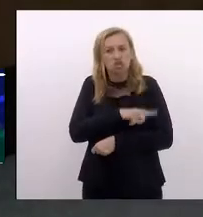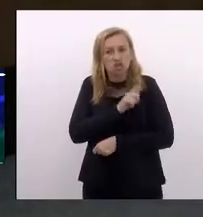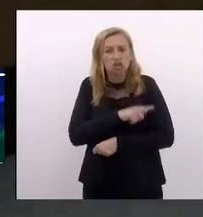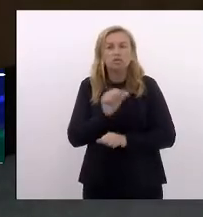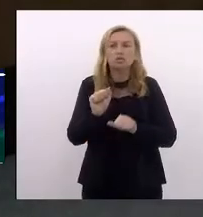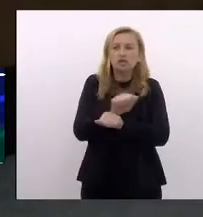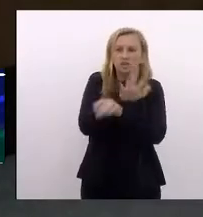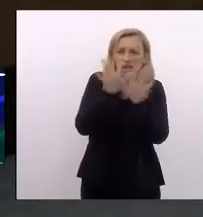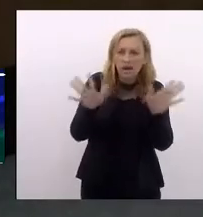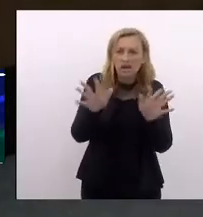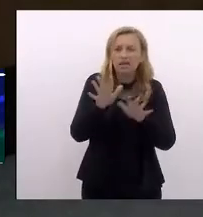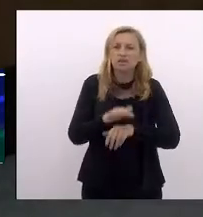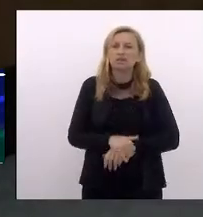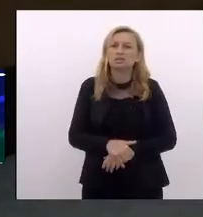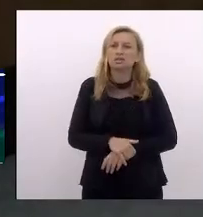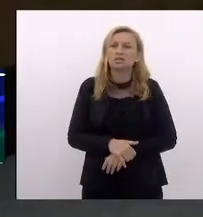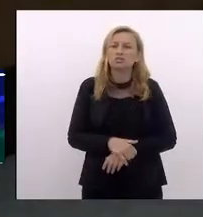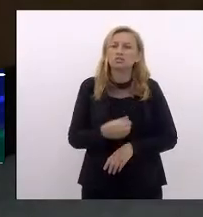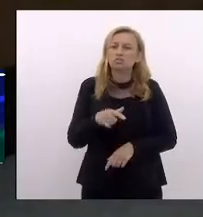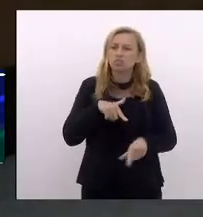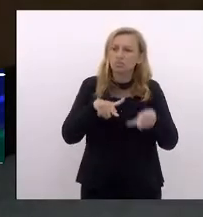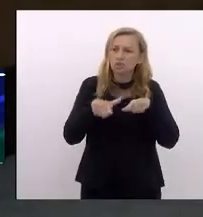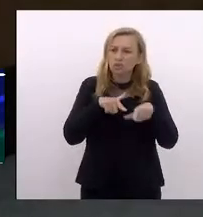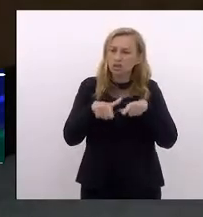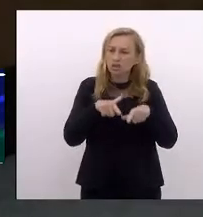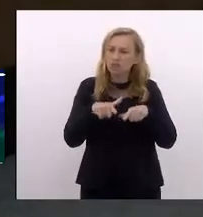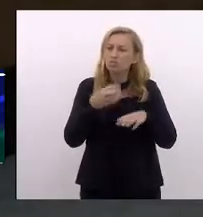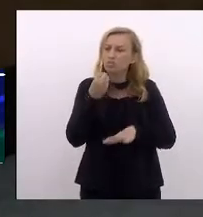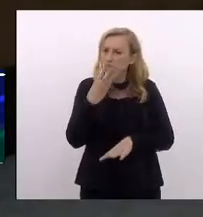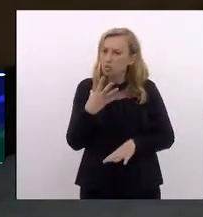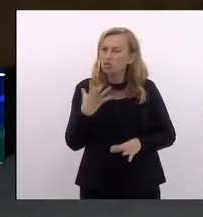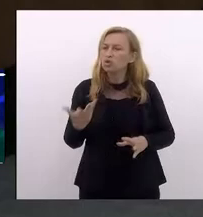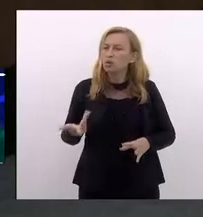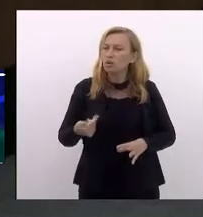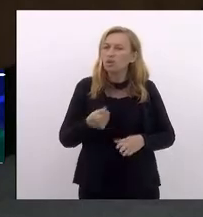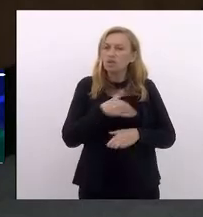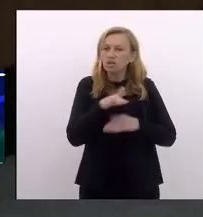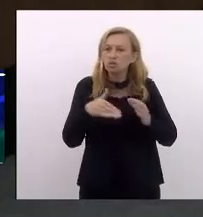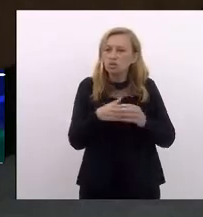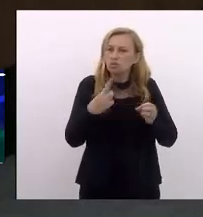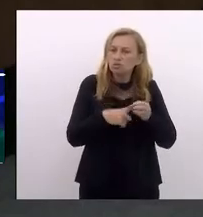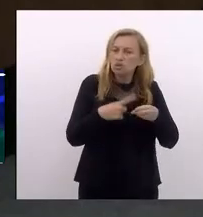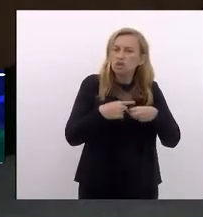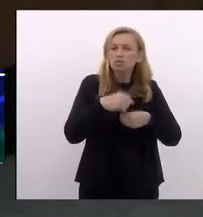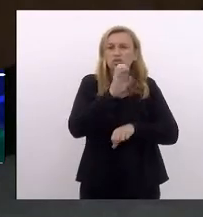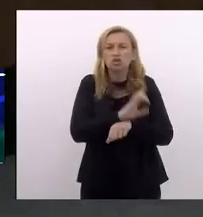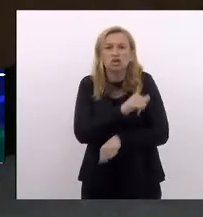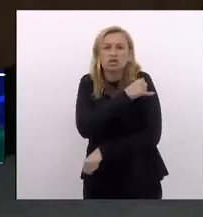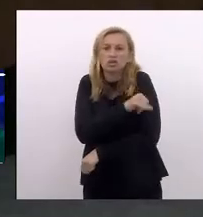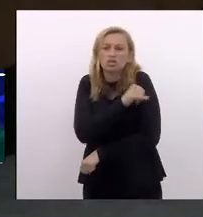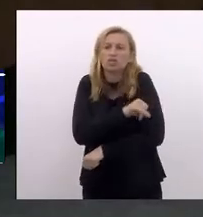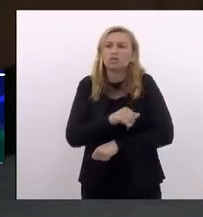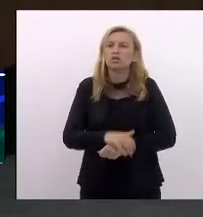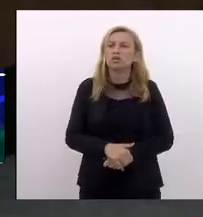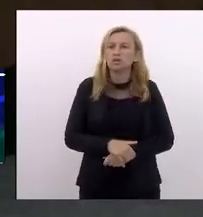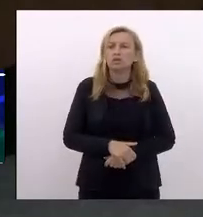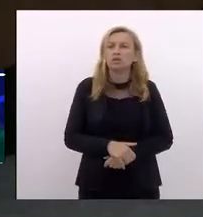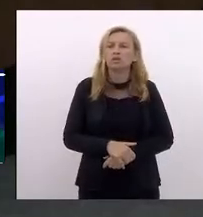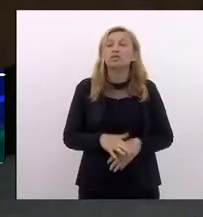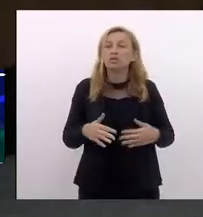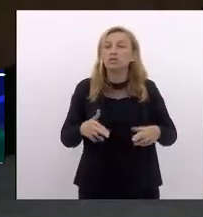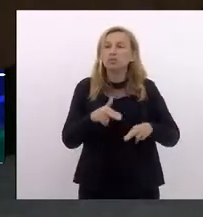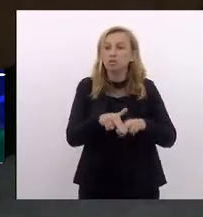uma gestão transparente tem feito um trabalho significativo em todos os municípios do Estado do Rio de Janeiro sem exceção